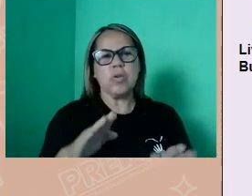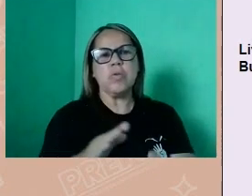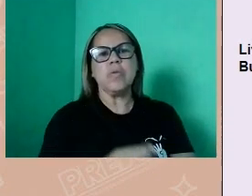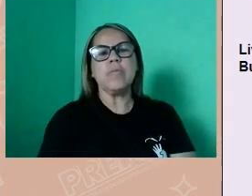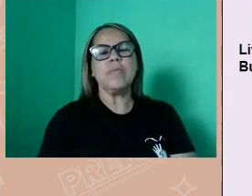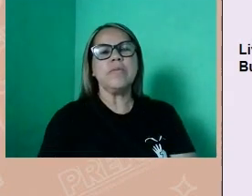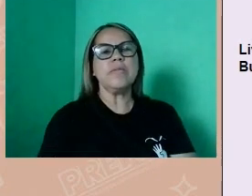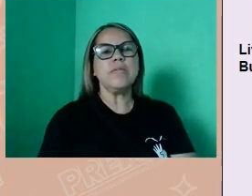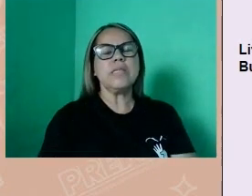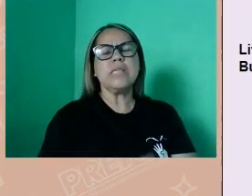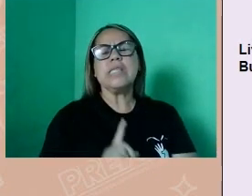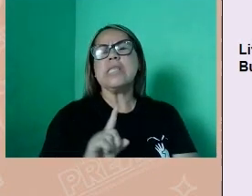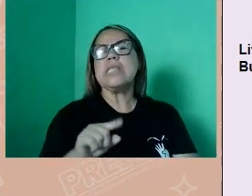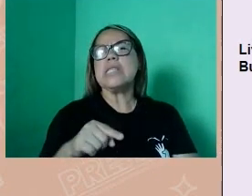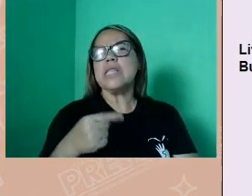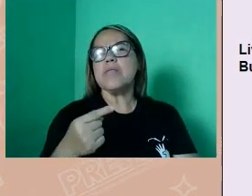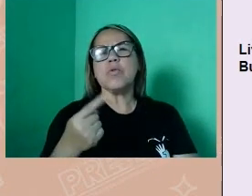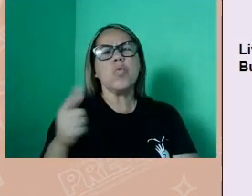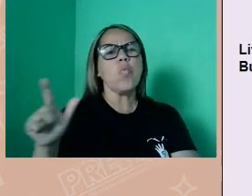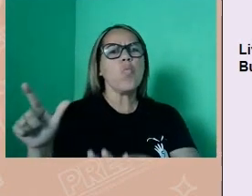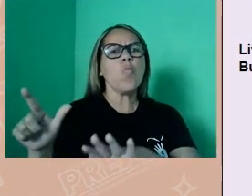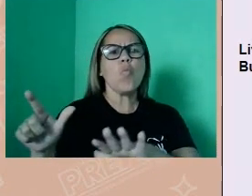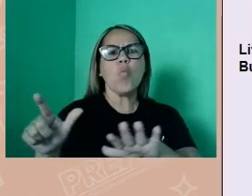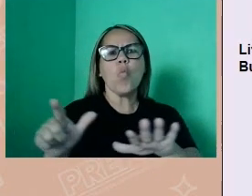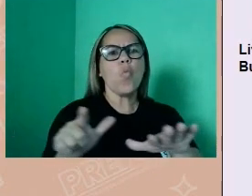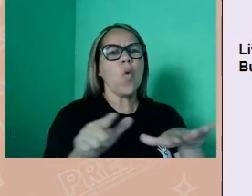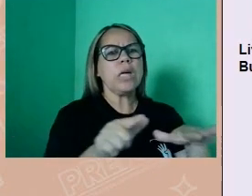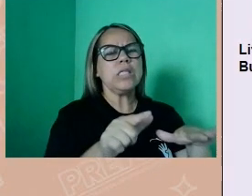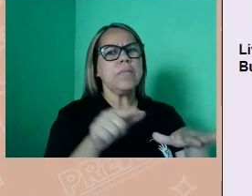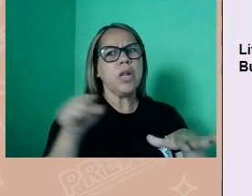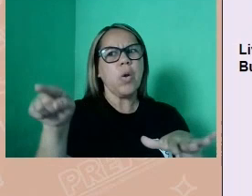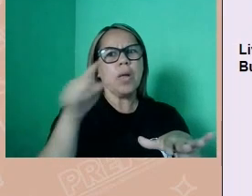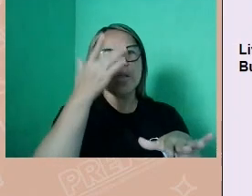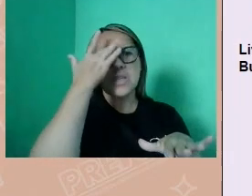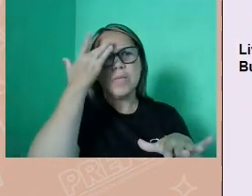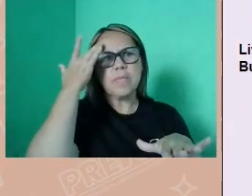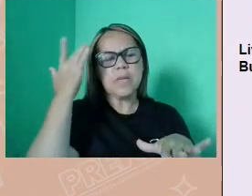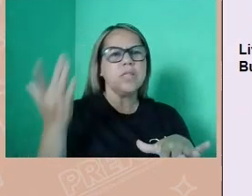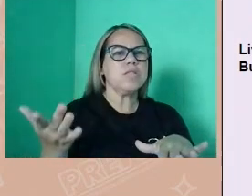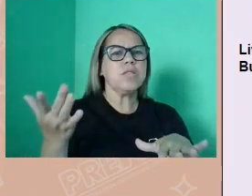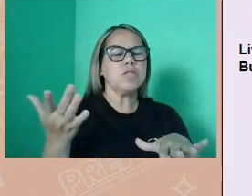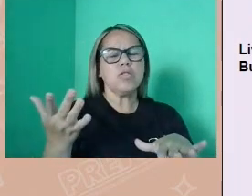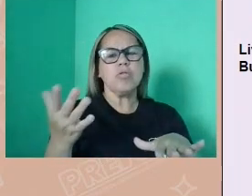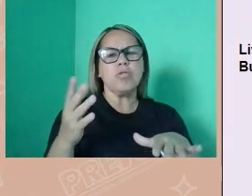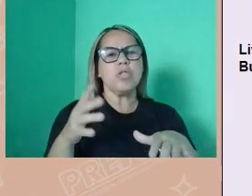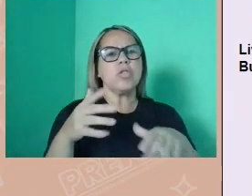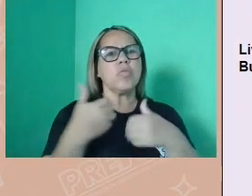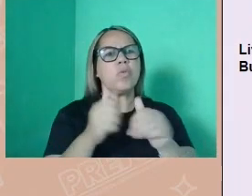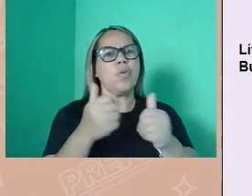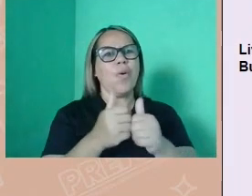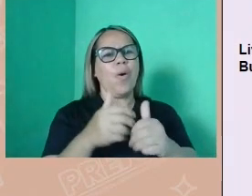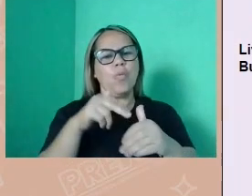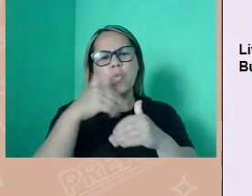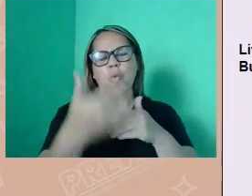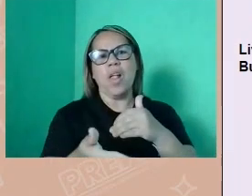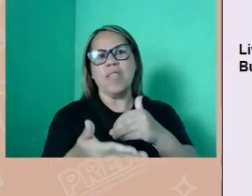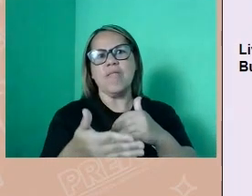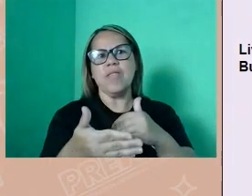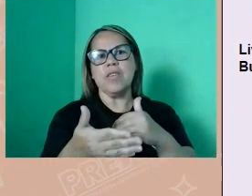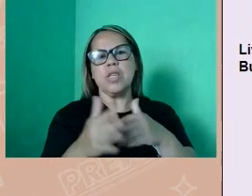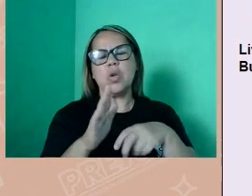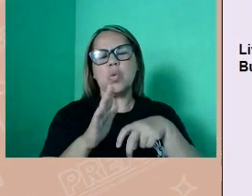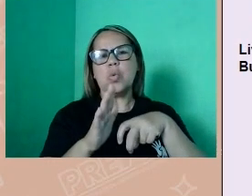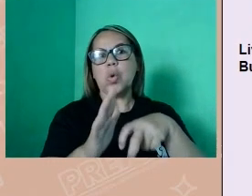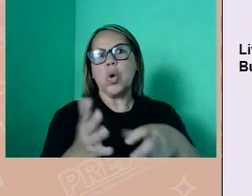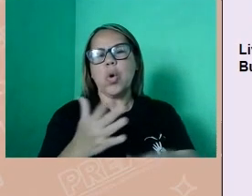surfers e aí ele passou uma semana com esses surfistas de ônibus para fazer o trabalho dele né the loucos do